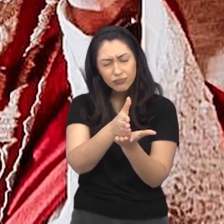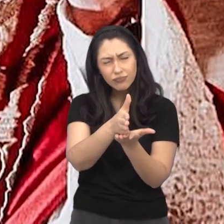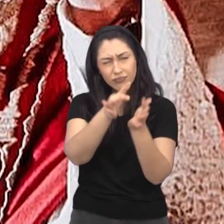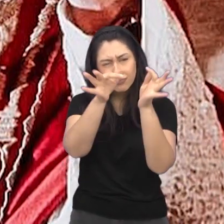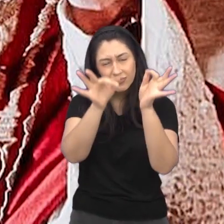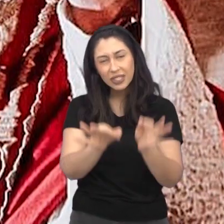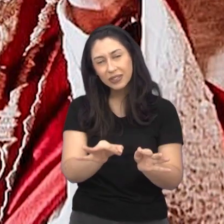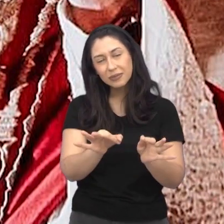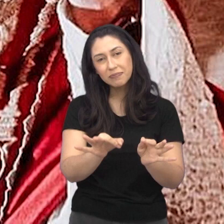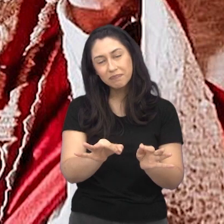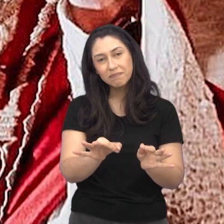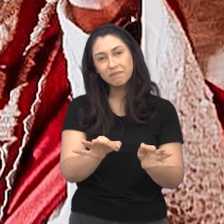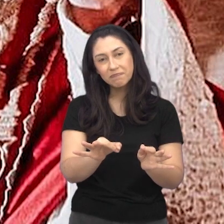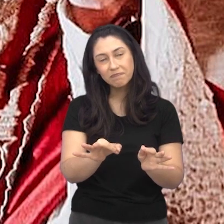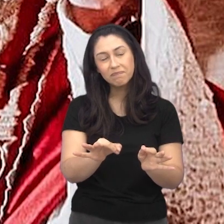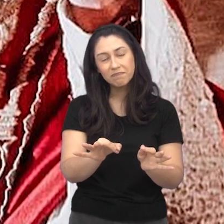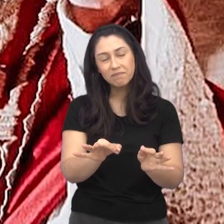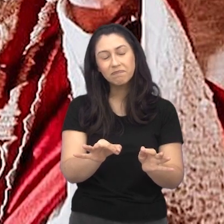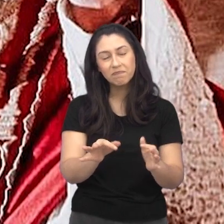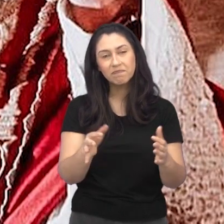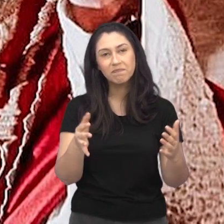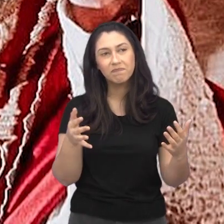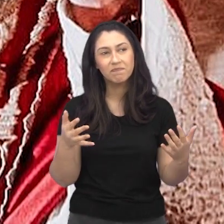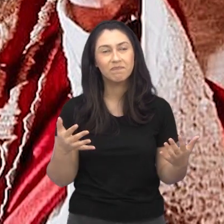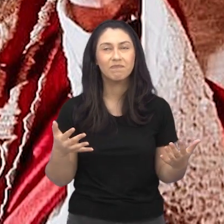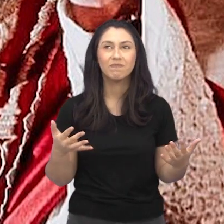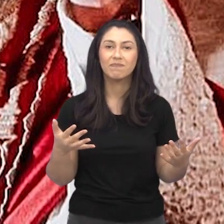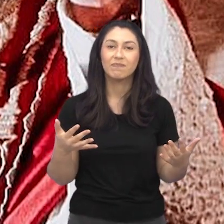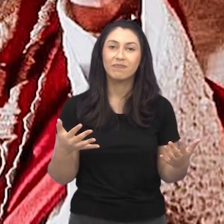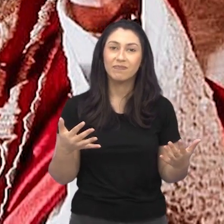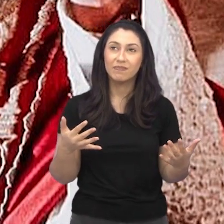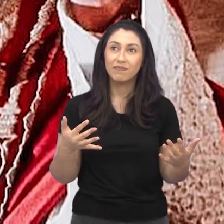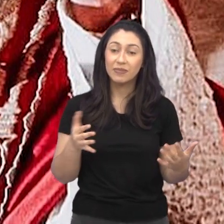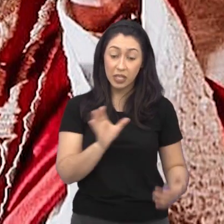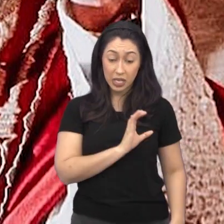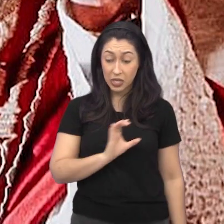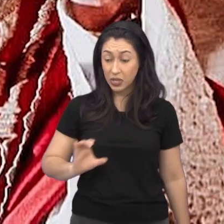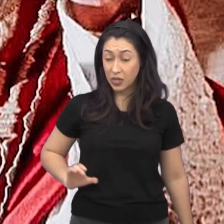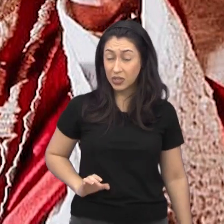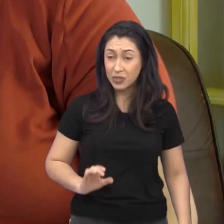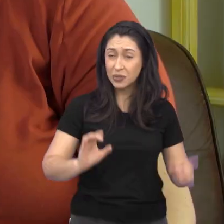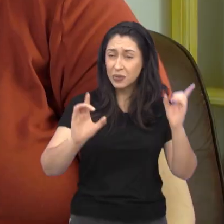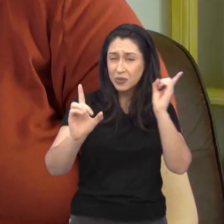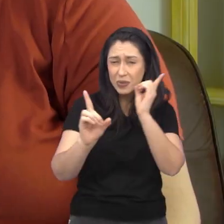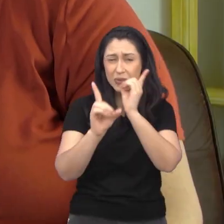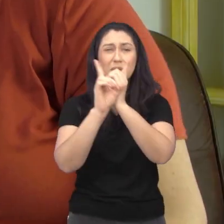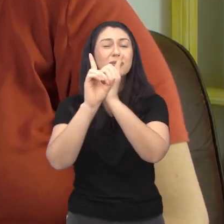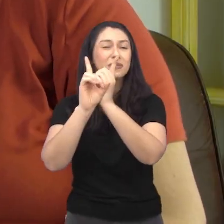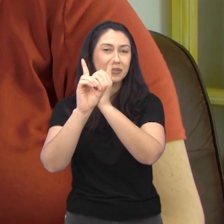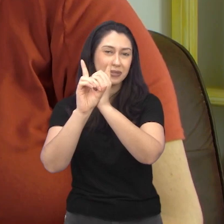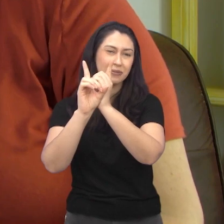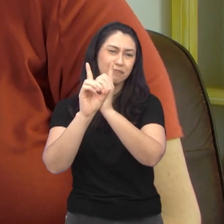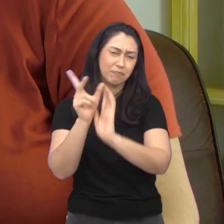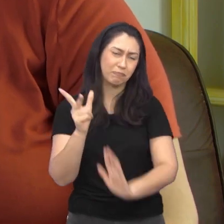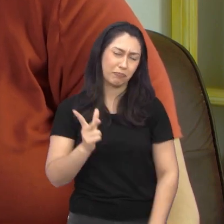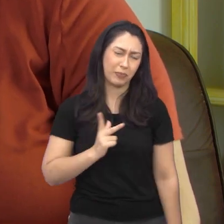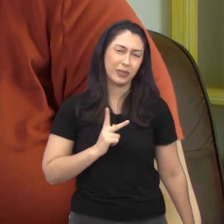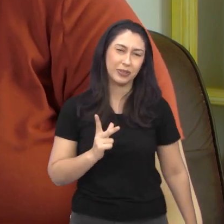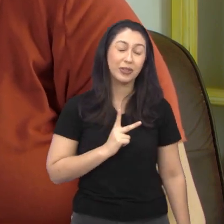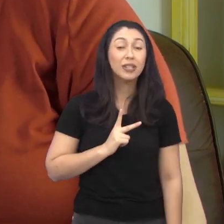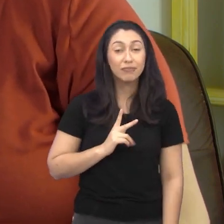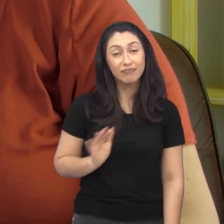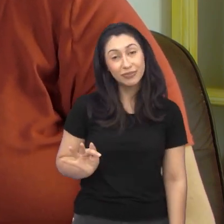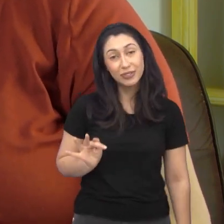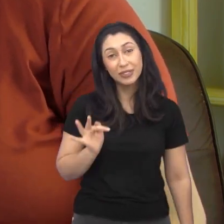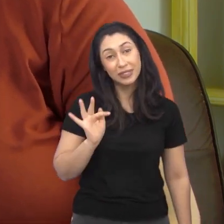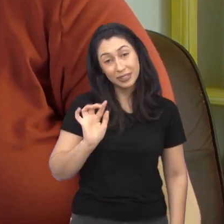caminho certo, que era realmente encontrar Cristo, né? Ter o meu encontro pessoal,